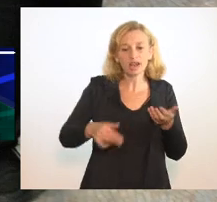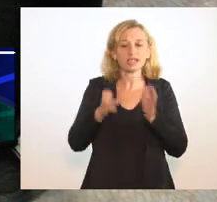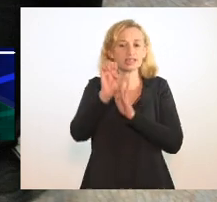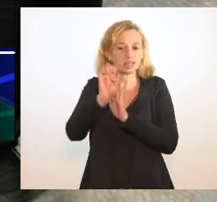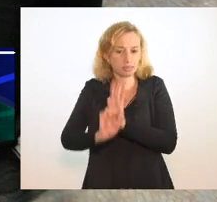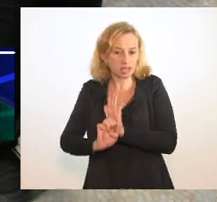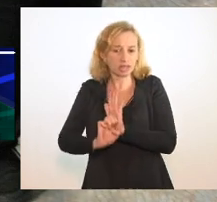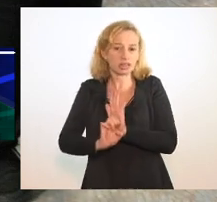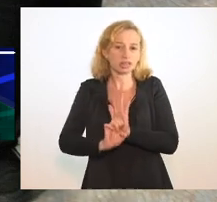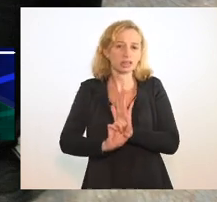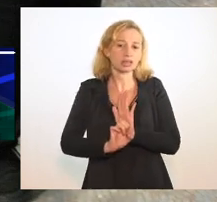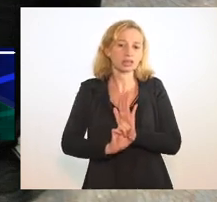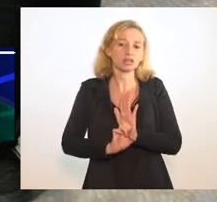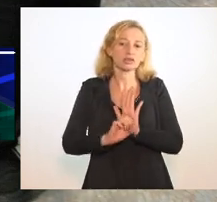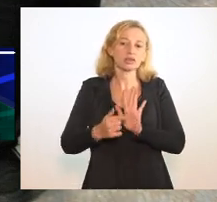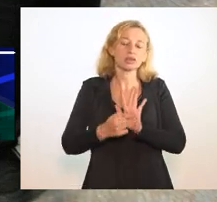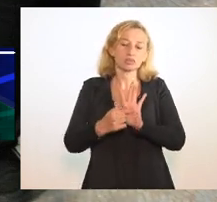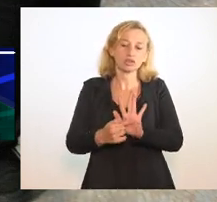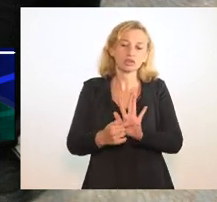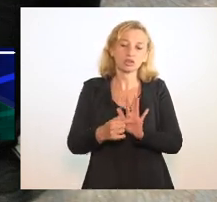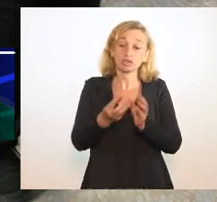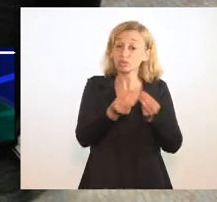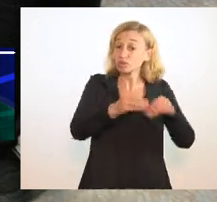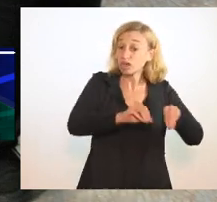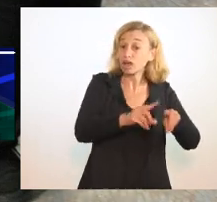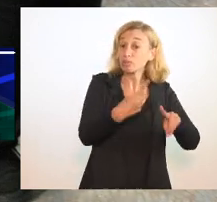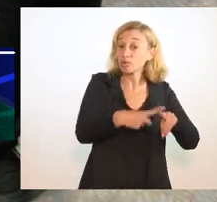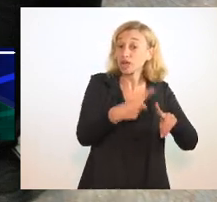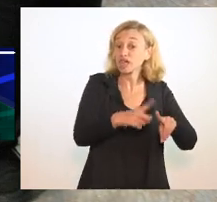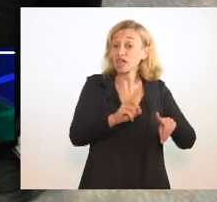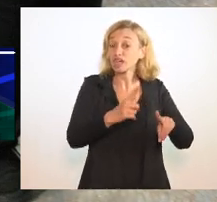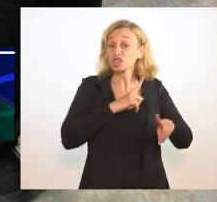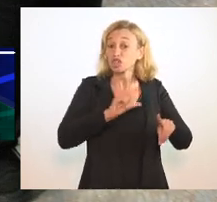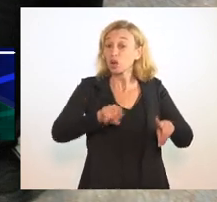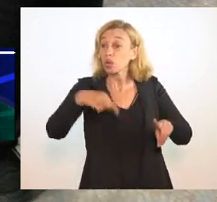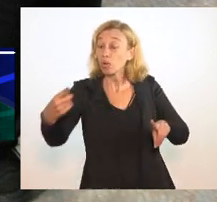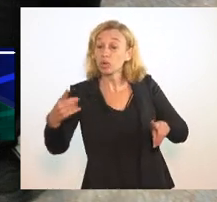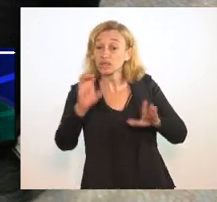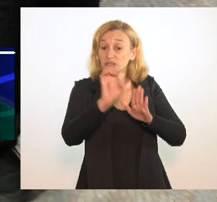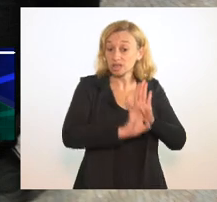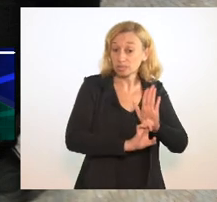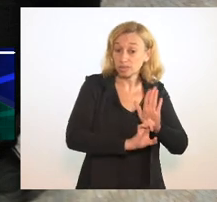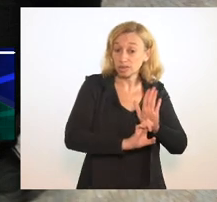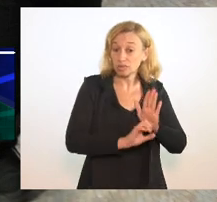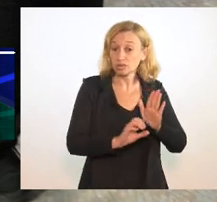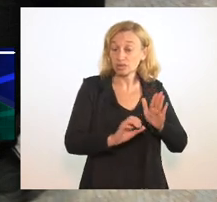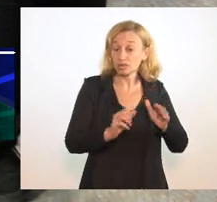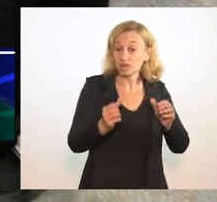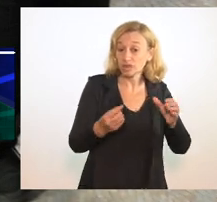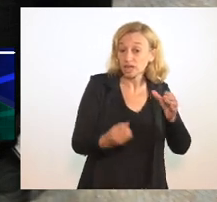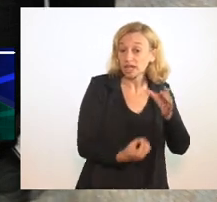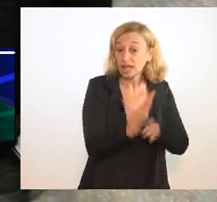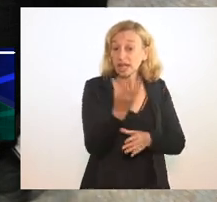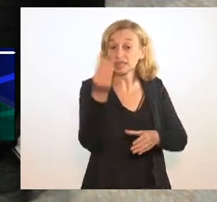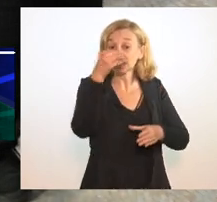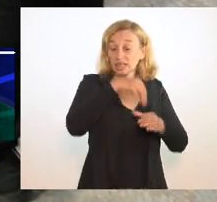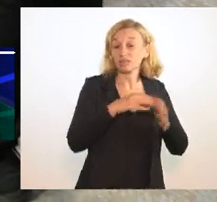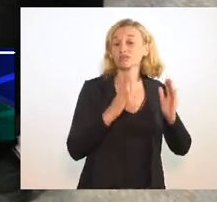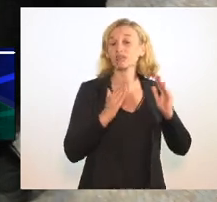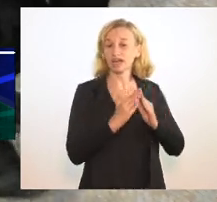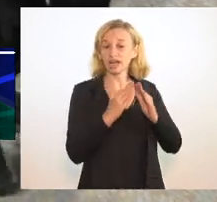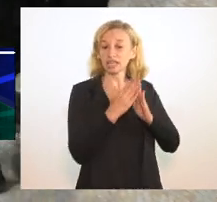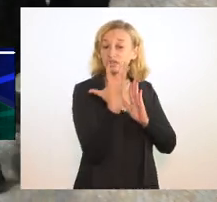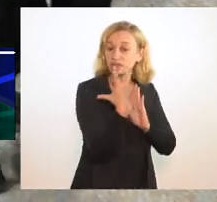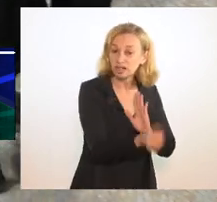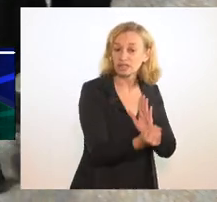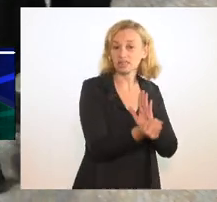emendas que foram declaradas prejudicadas, porque tinham outras emendas que foram construídas dentro da casa, que foram